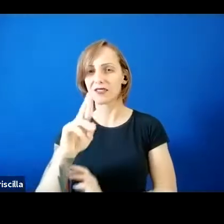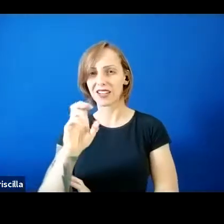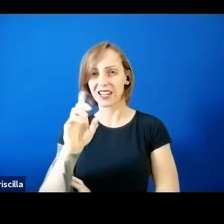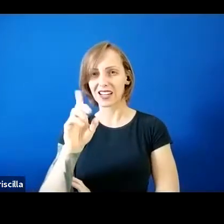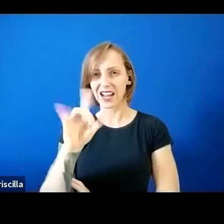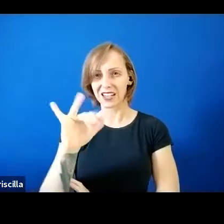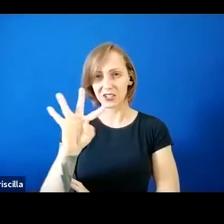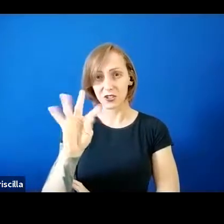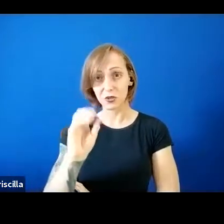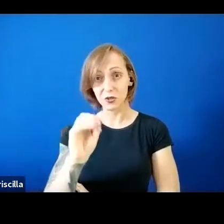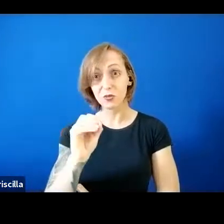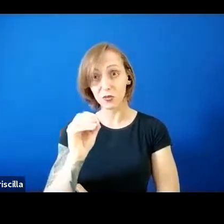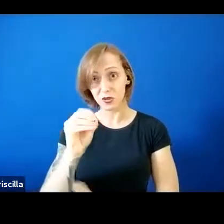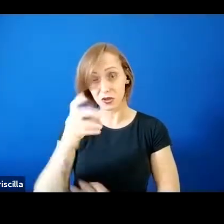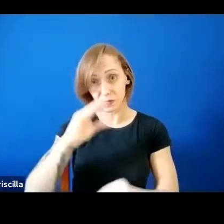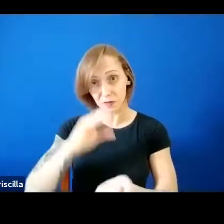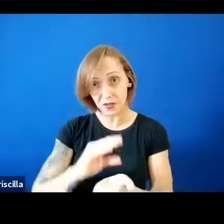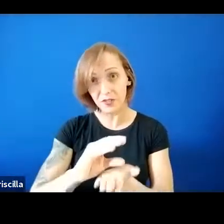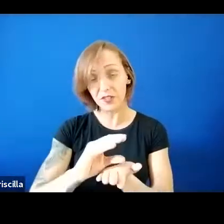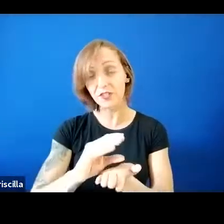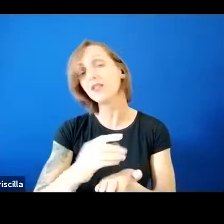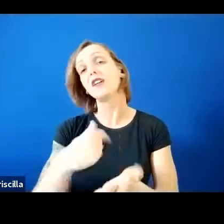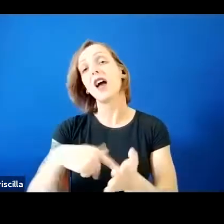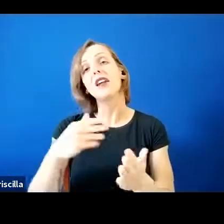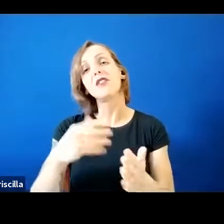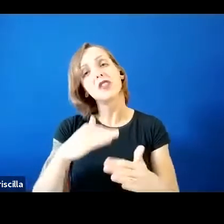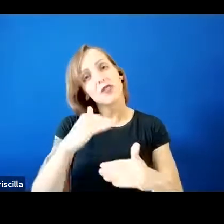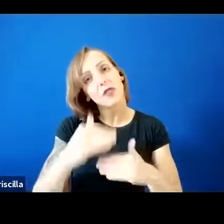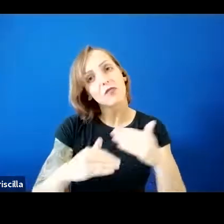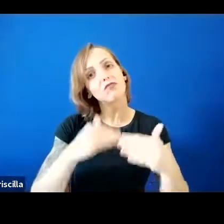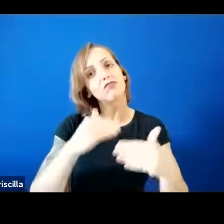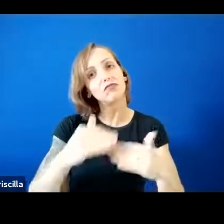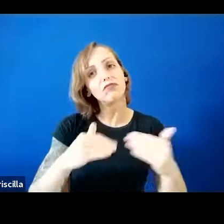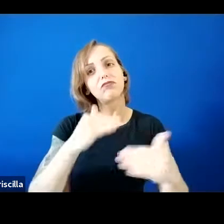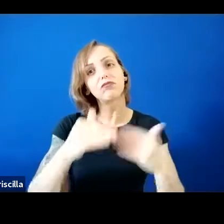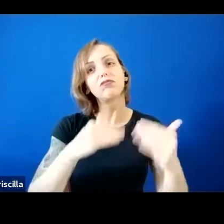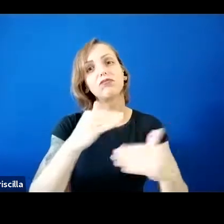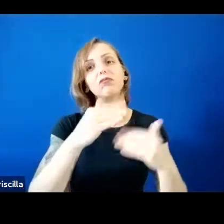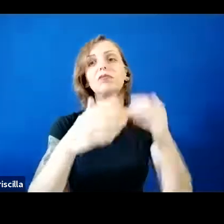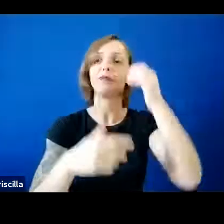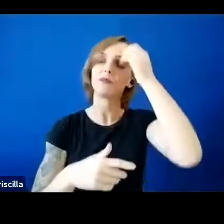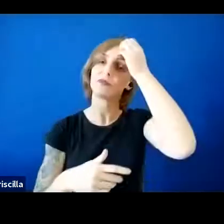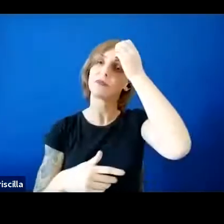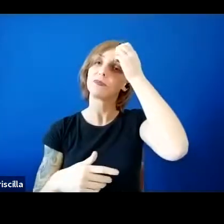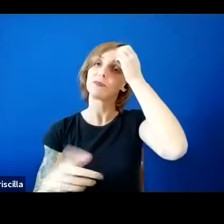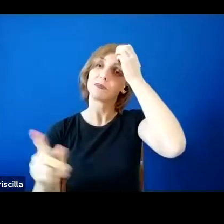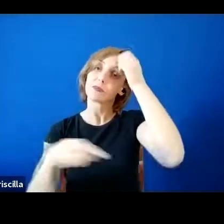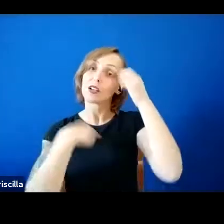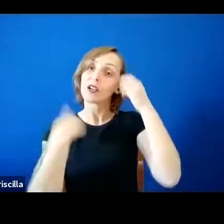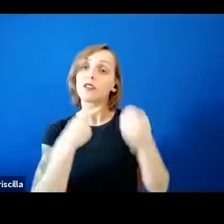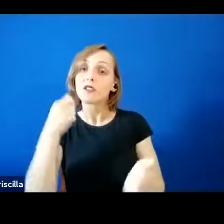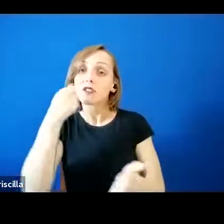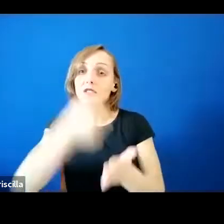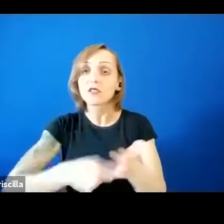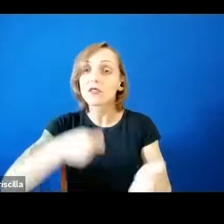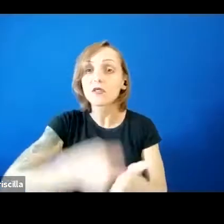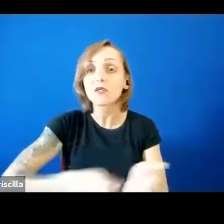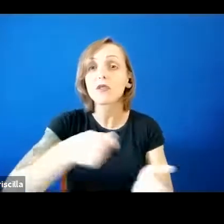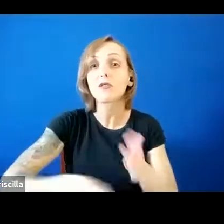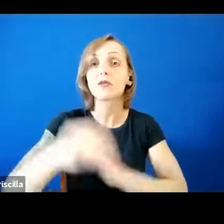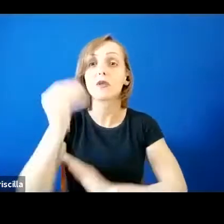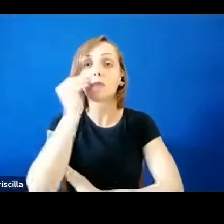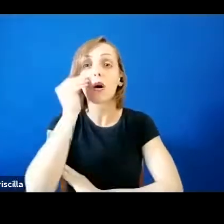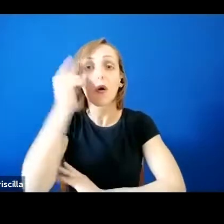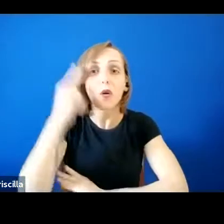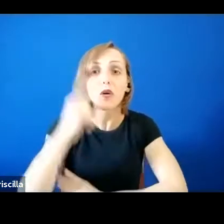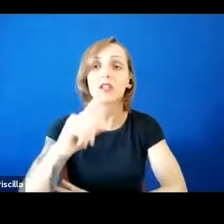longo do processo da nossa história e das nossas lutas. Então, a gente lutou muito pela questão da habitação rural,